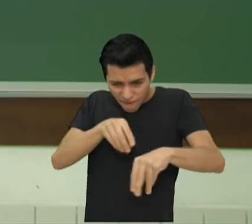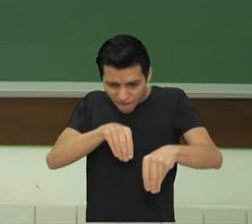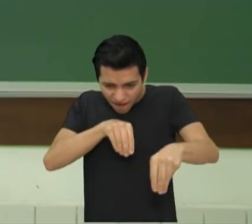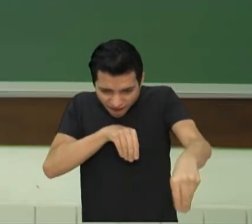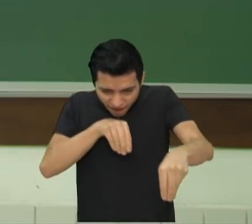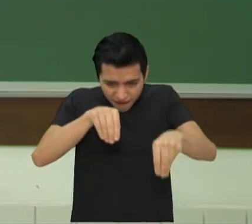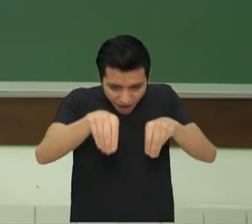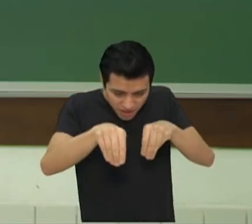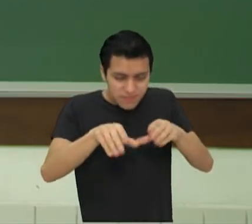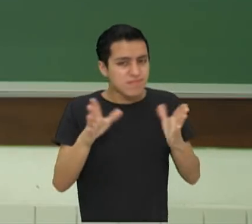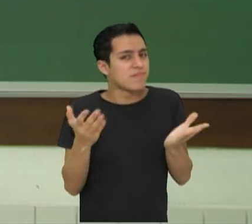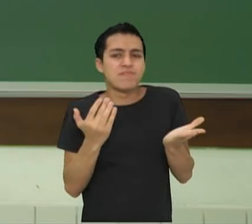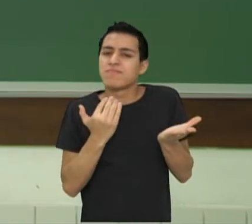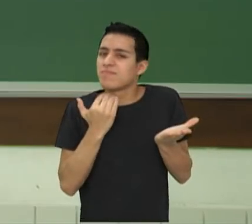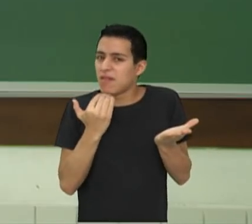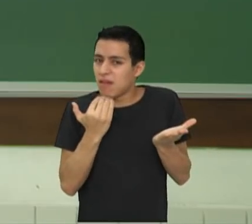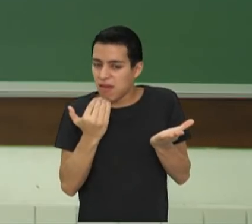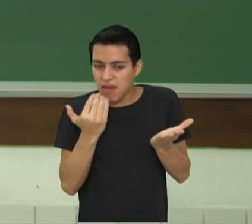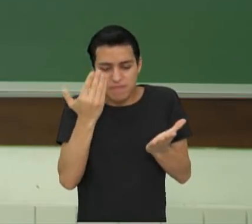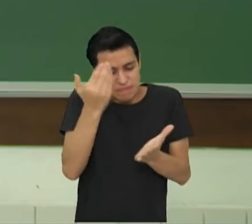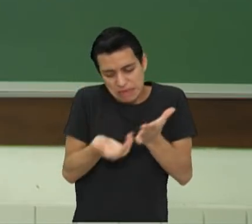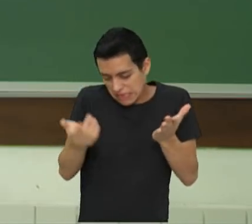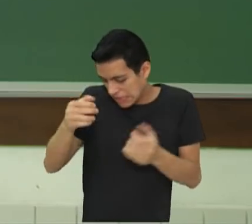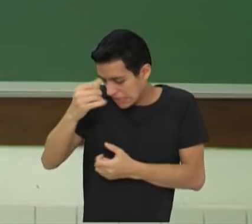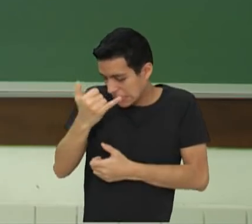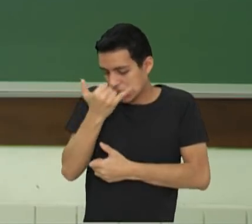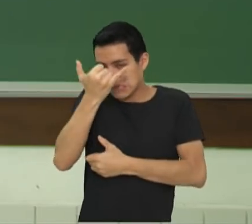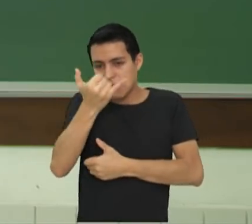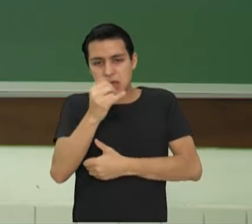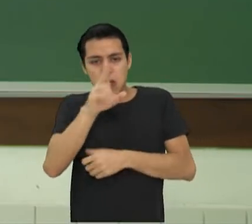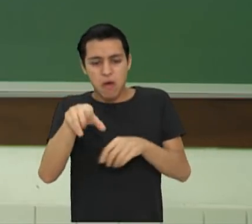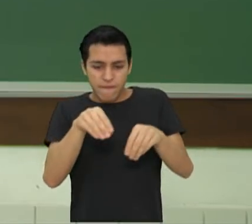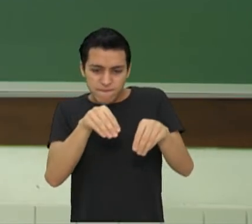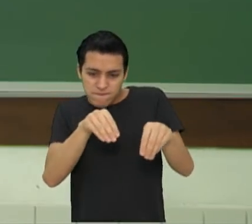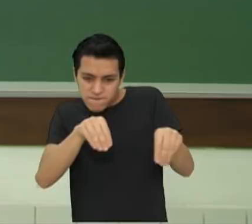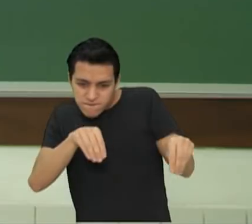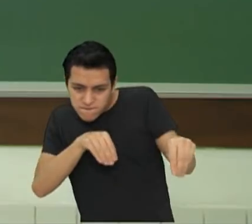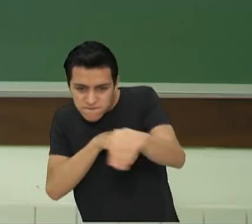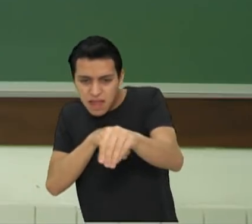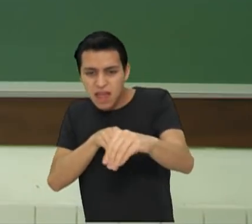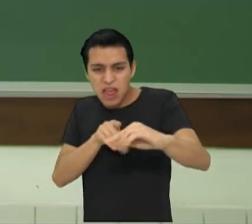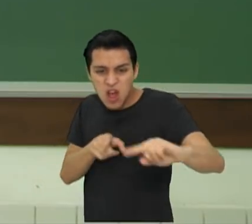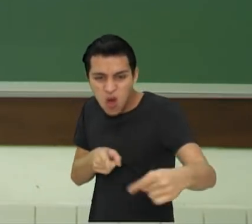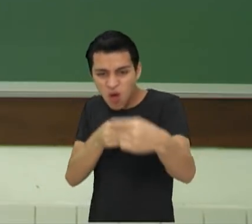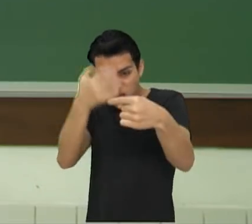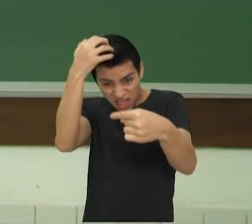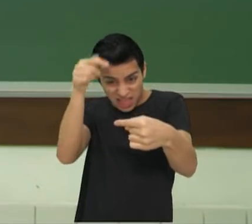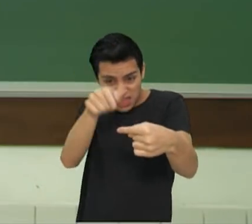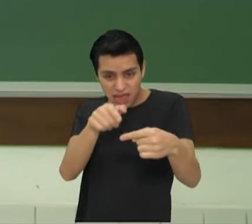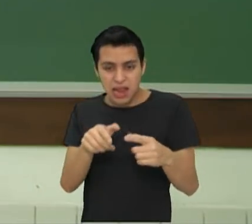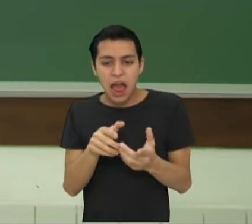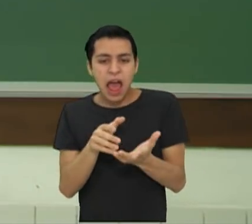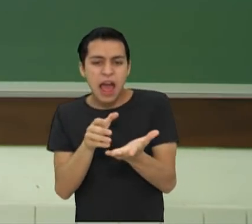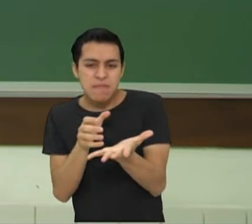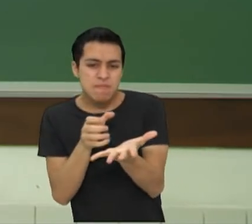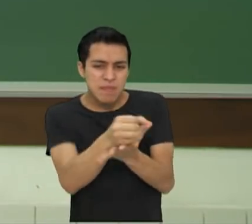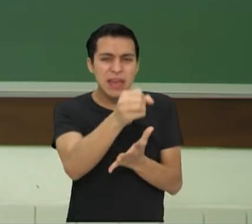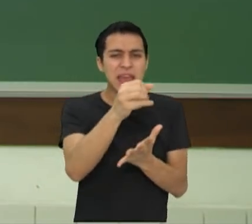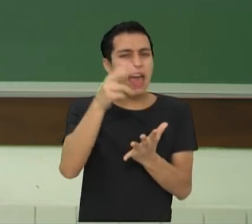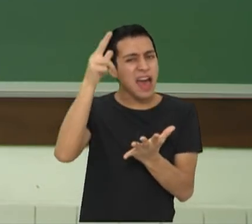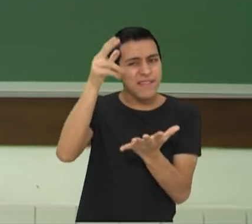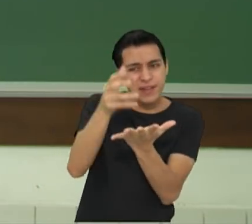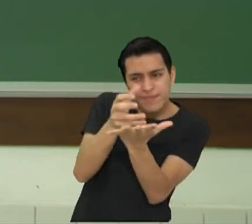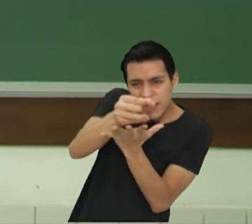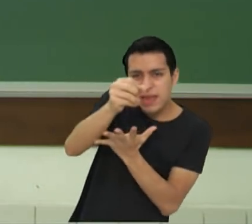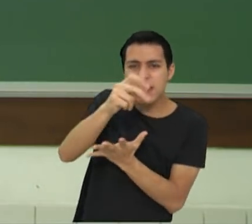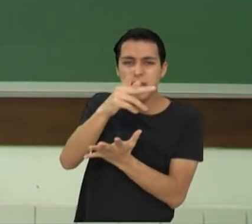eu fiz aquela jogada e acabei perdendo a peça. Dei um cheque e acabei perdendo a peça. Capturei um peão, capturei um cavalo, que são os